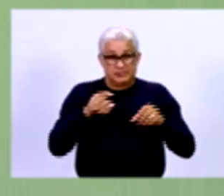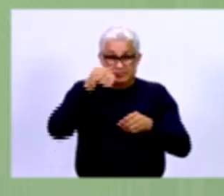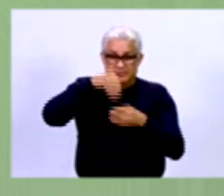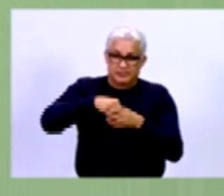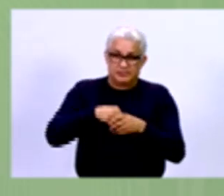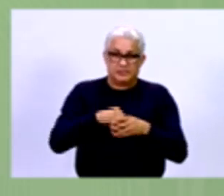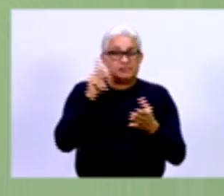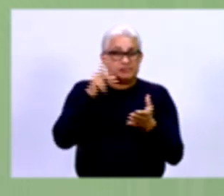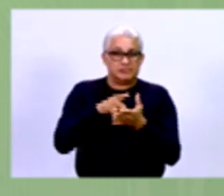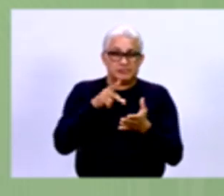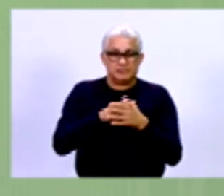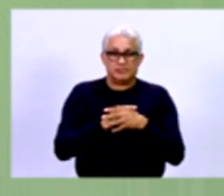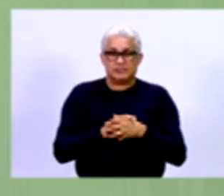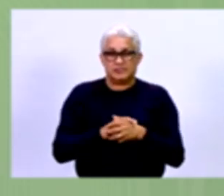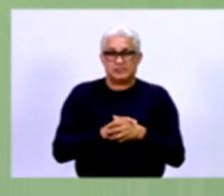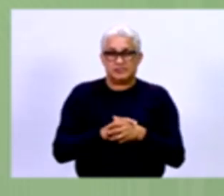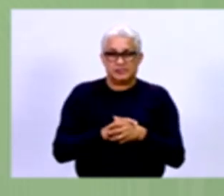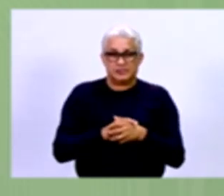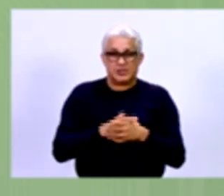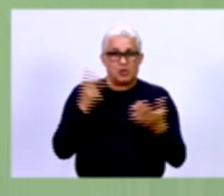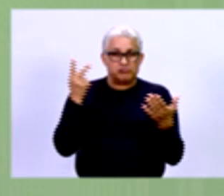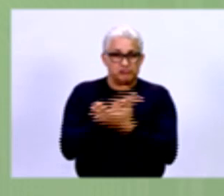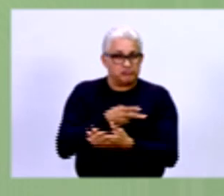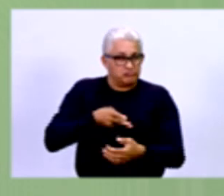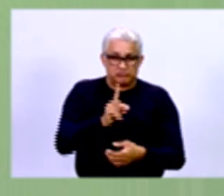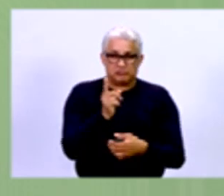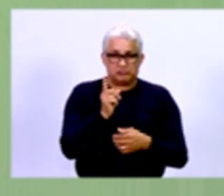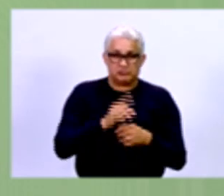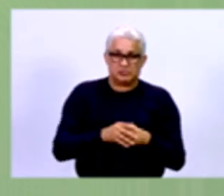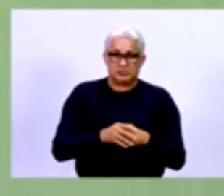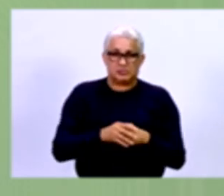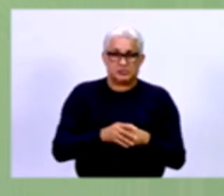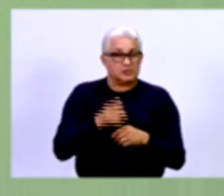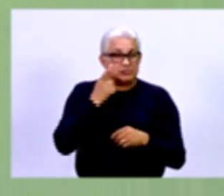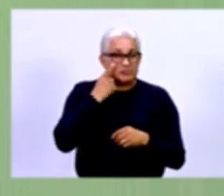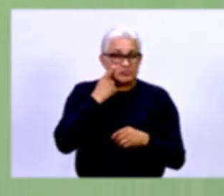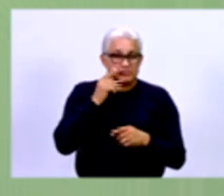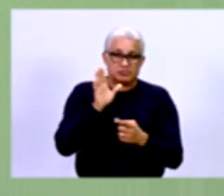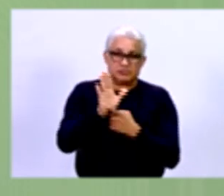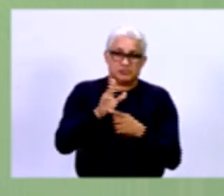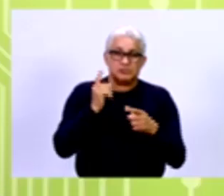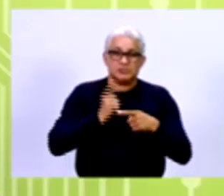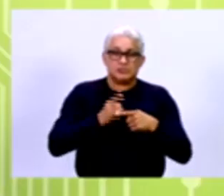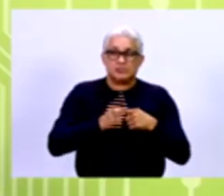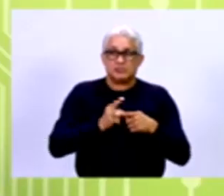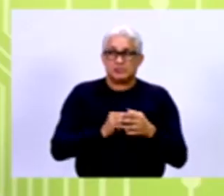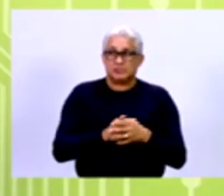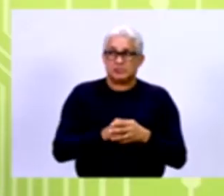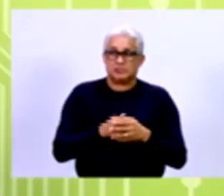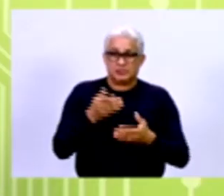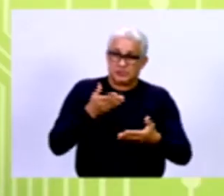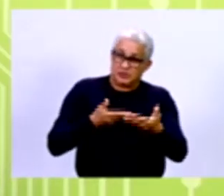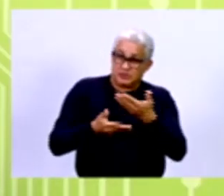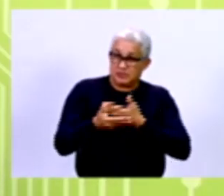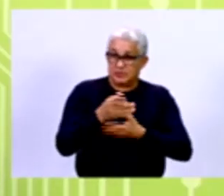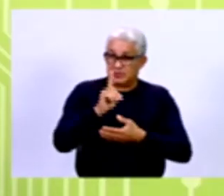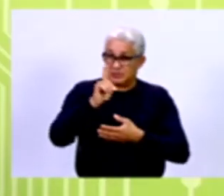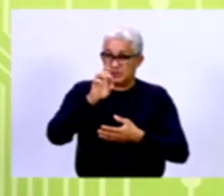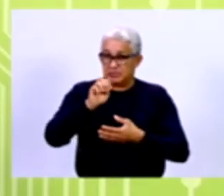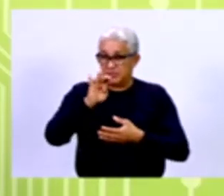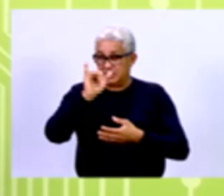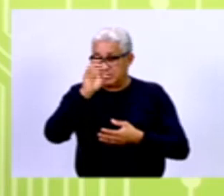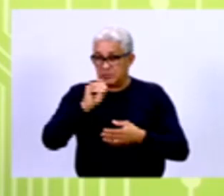realmente isso nem sempre acontece. É o que nós vamos tentar mostrar. Por quê? a cada transação de débito e crédito